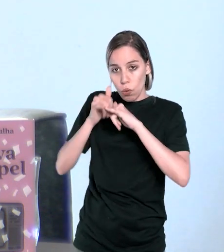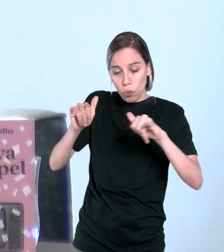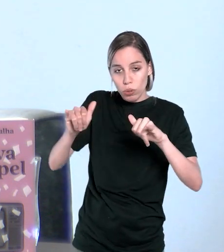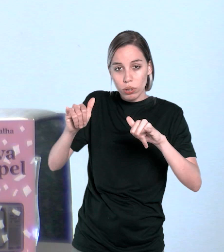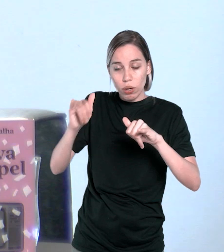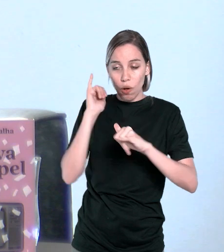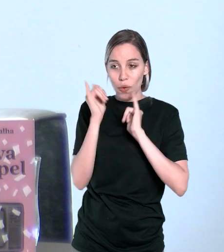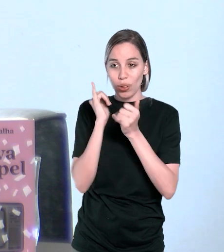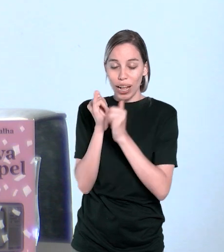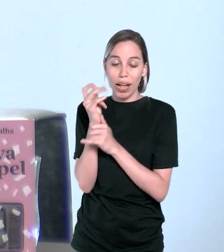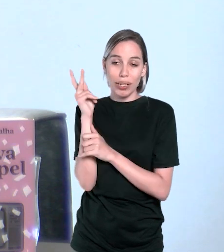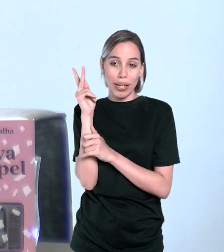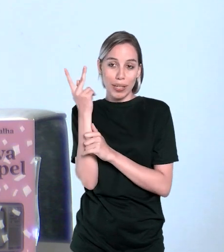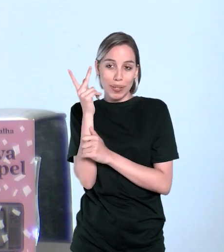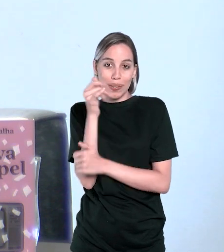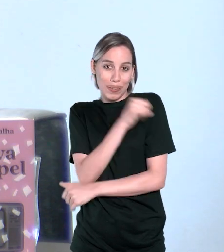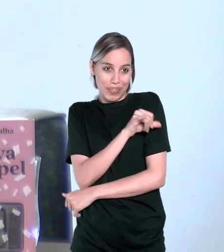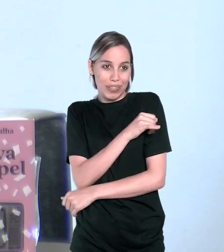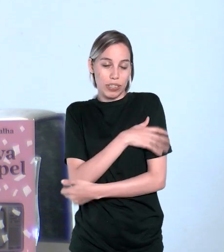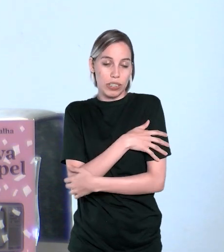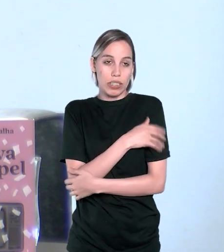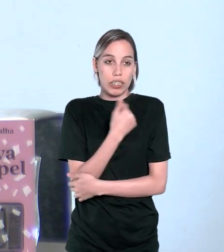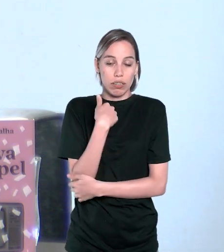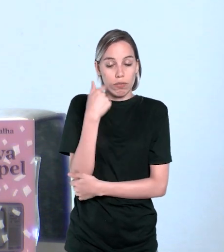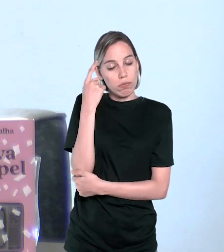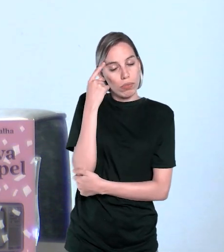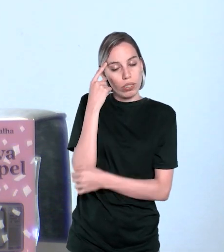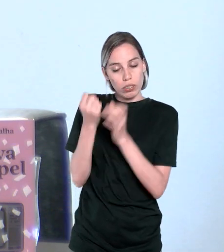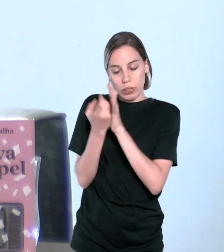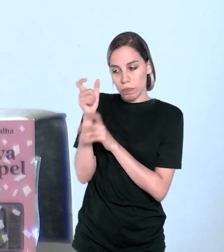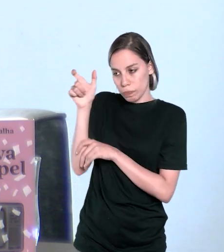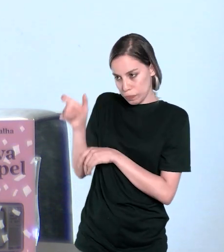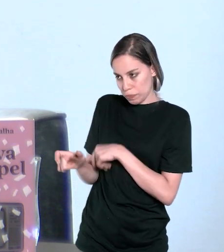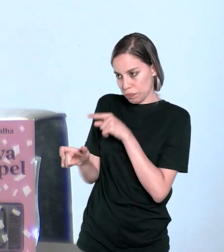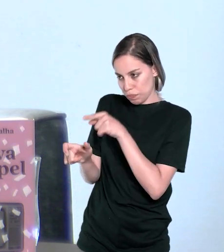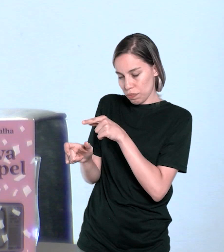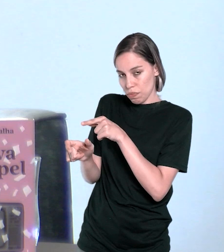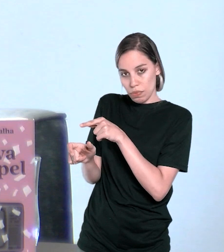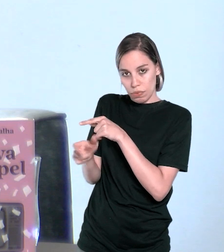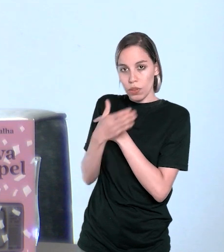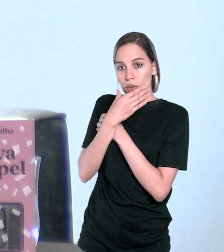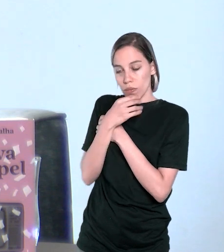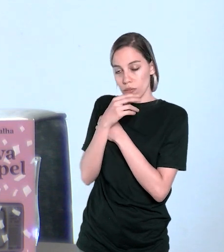Então, eu criei esse personagem, o Joel. Eu tinha essa frase na minha cabeça, quando o Joel caminhava por